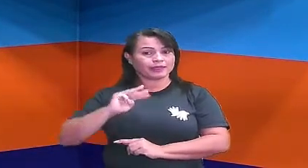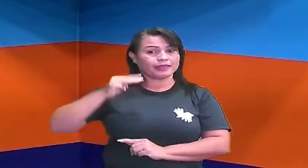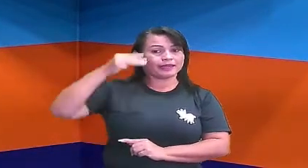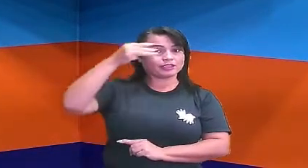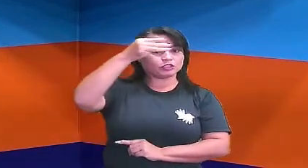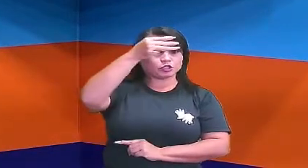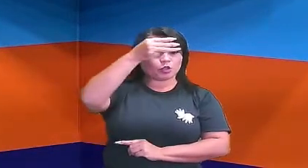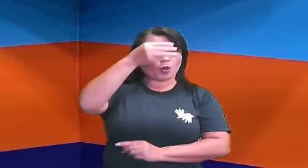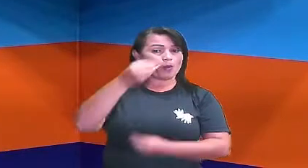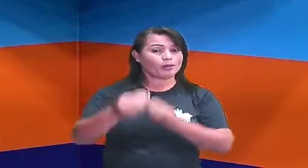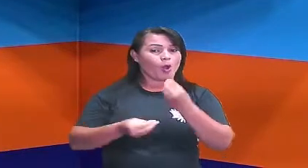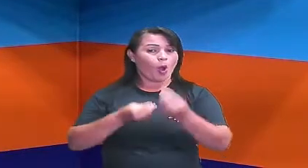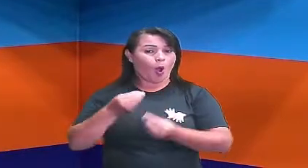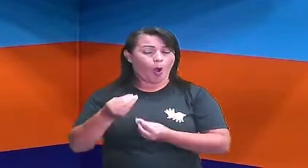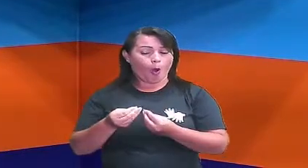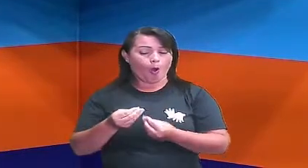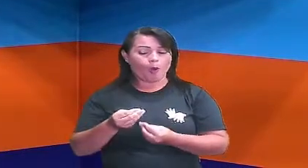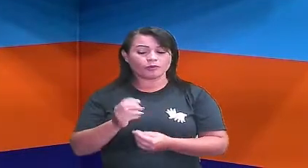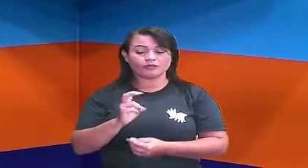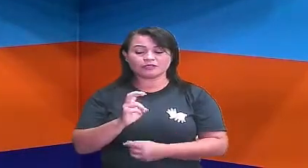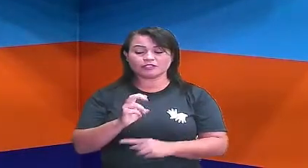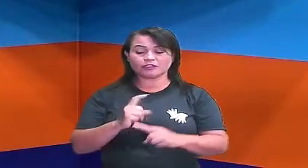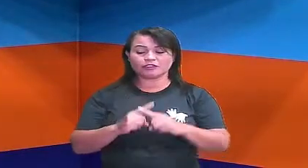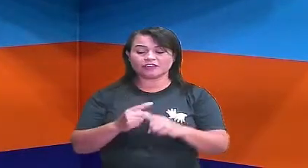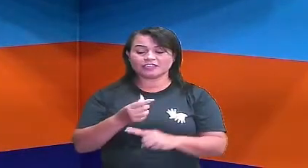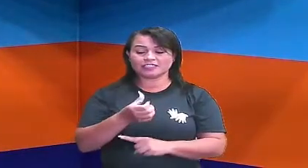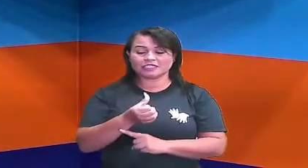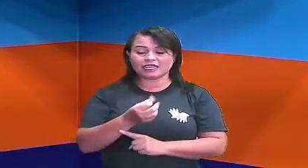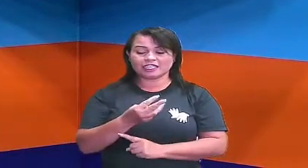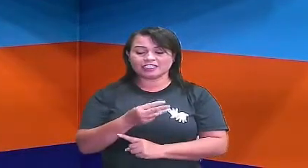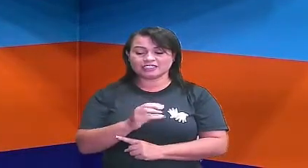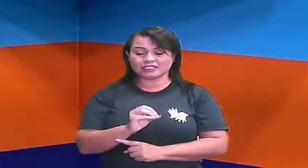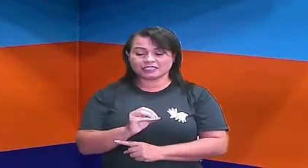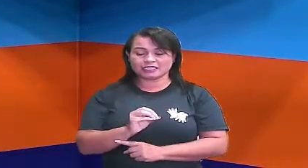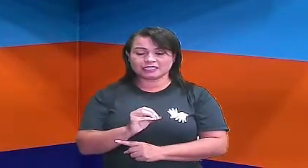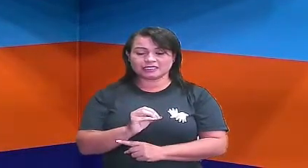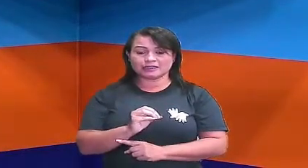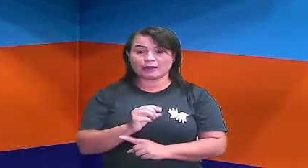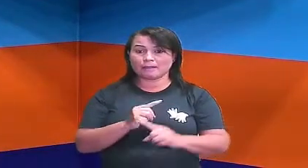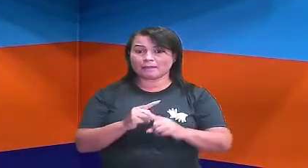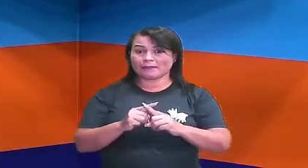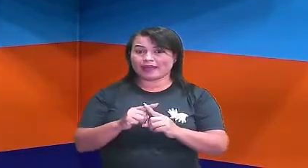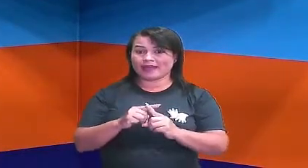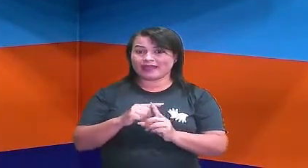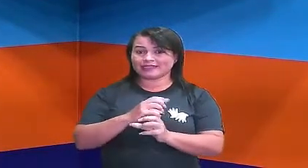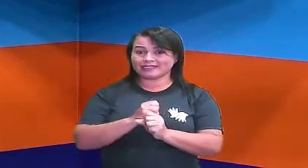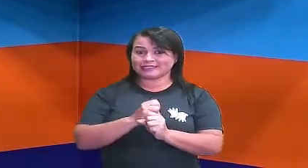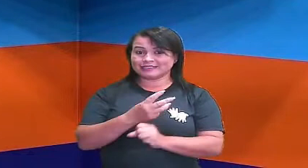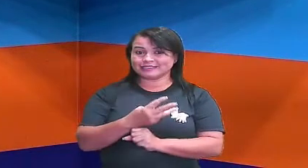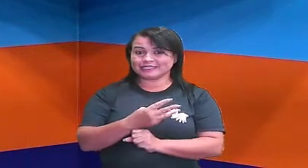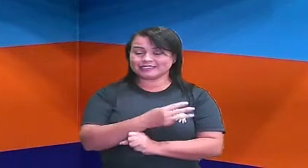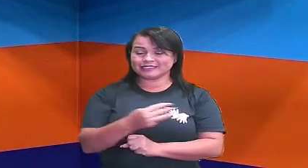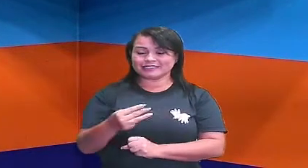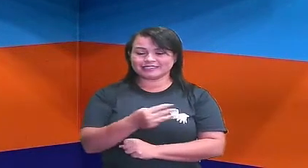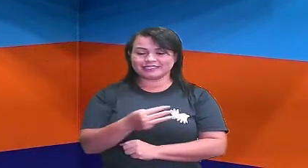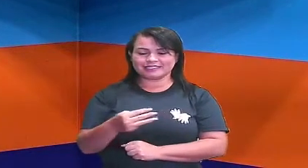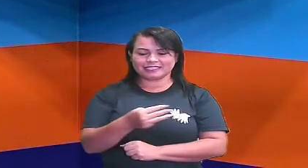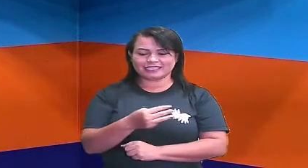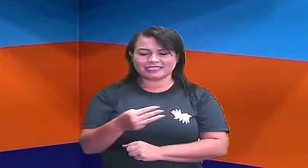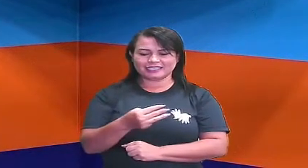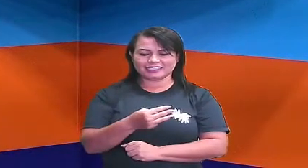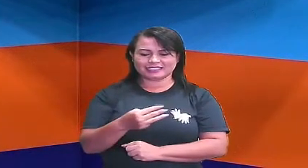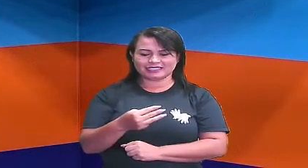ele sobe, eu vou fazer o quê? 5 vezes 6, 30, mais 3, 33. Eu vou ficar com